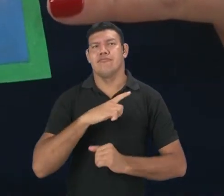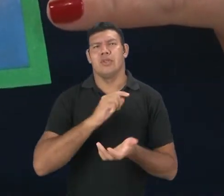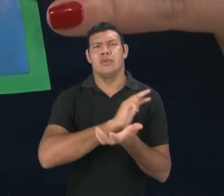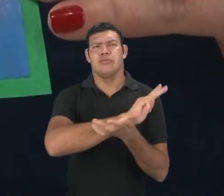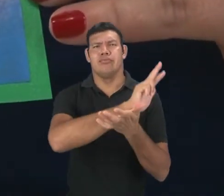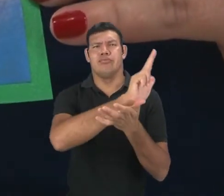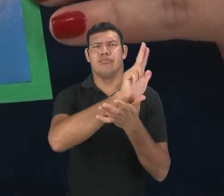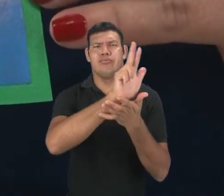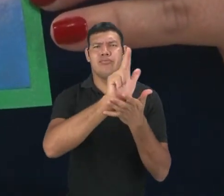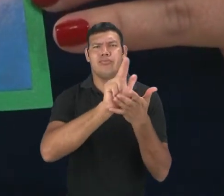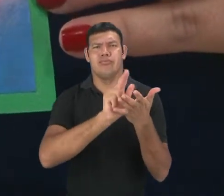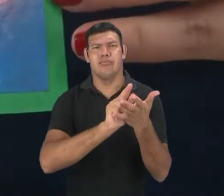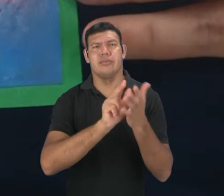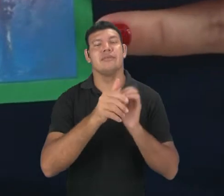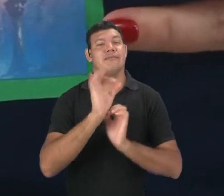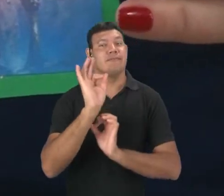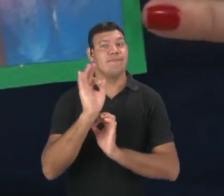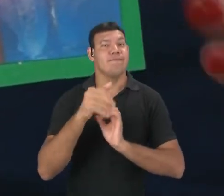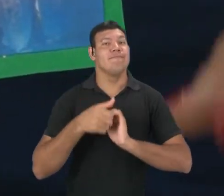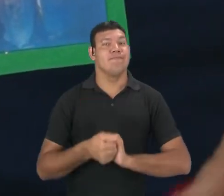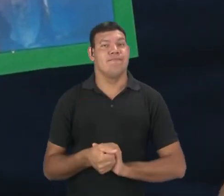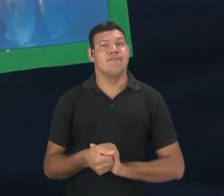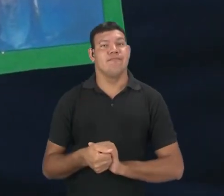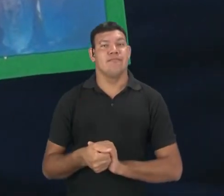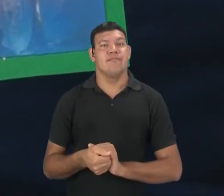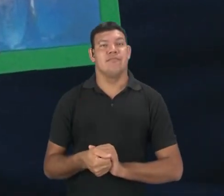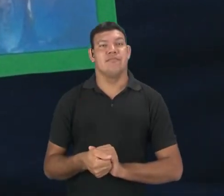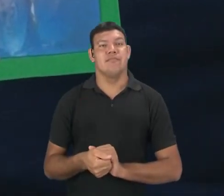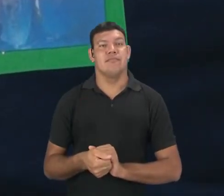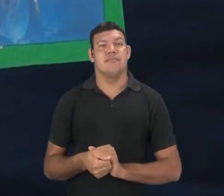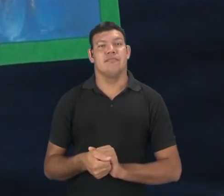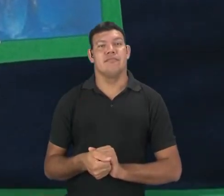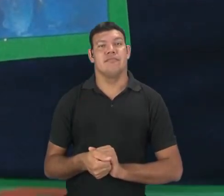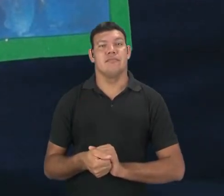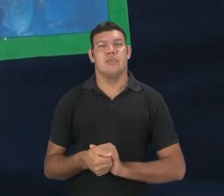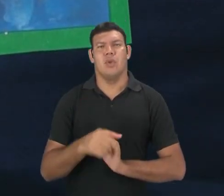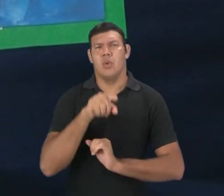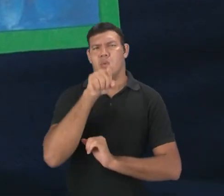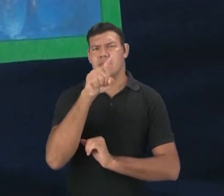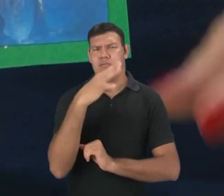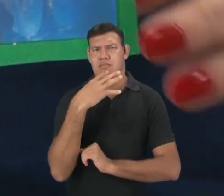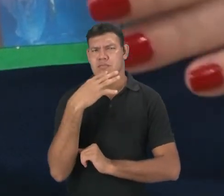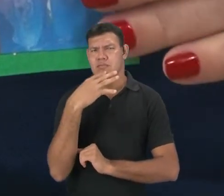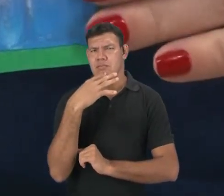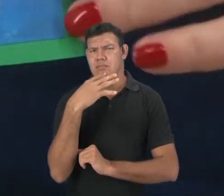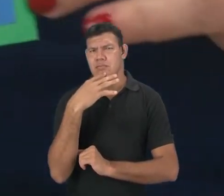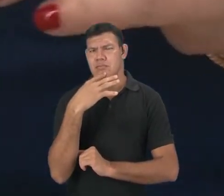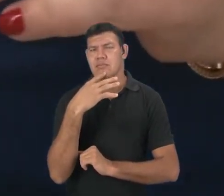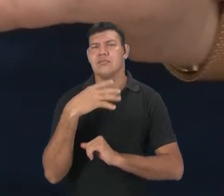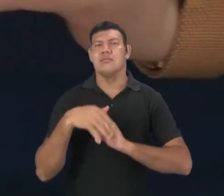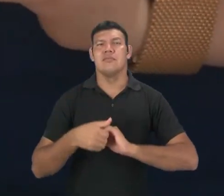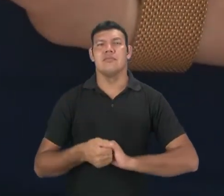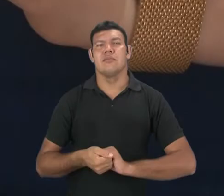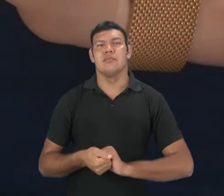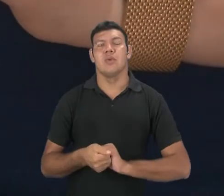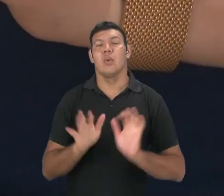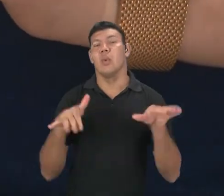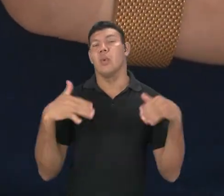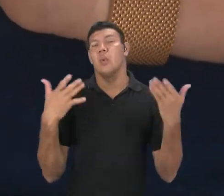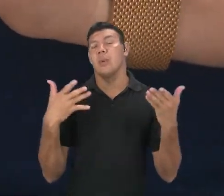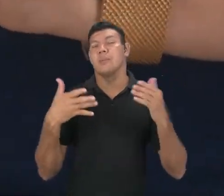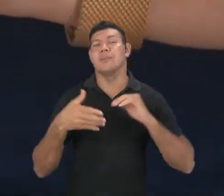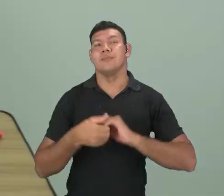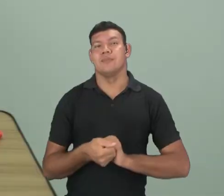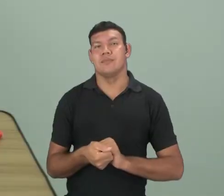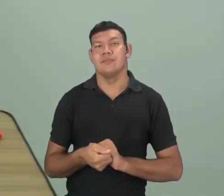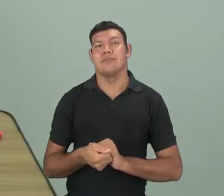vários personagens, certinho? Olha só, né? Tem algum aqui que você conhece? Qual? Olha só,